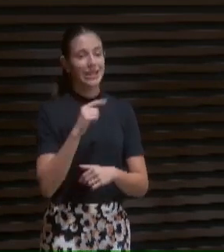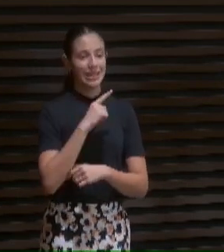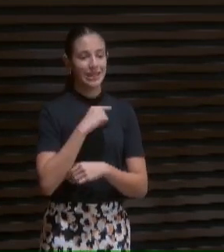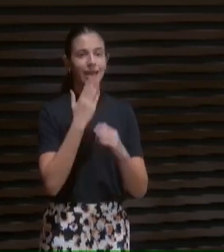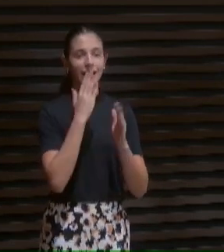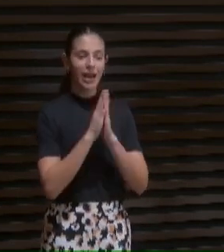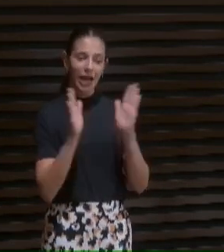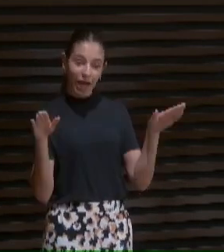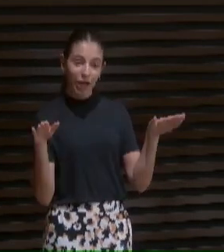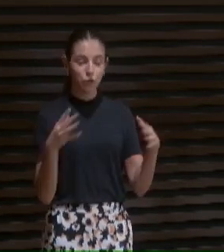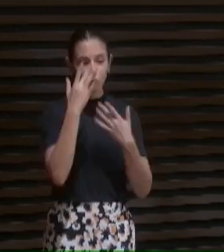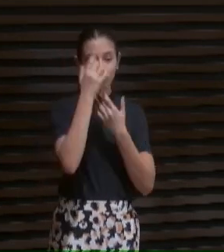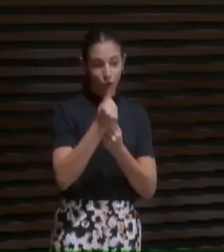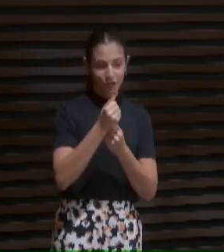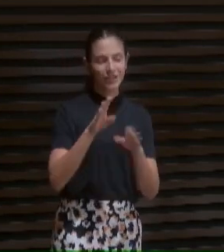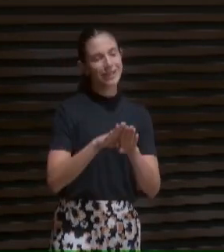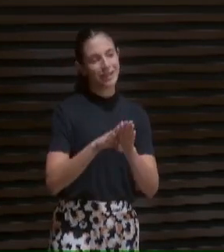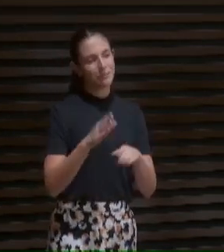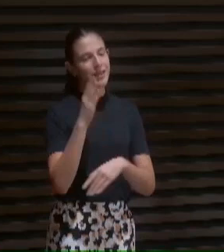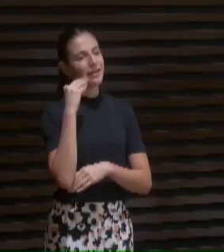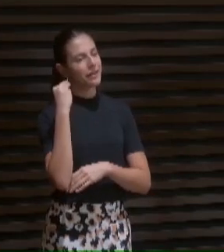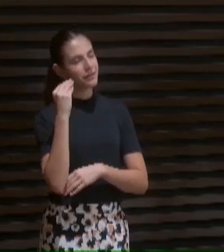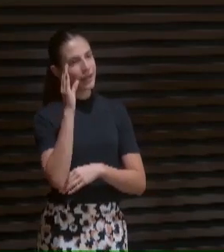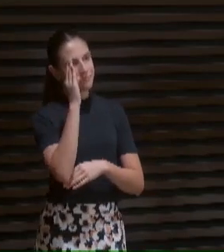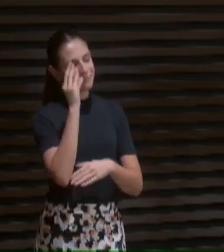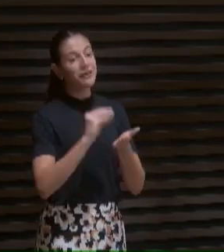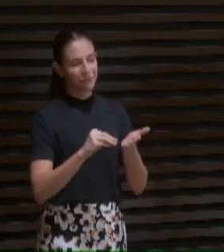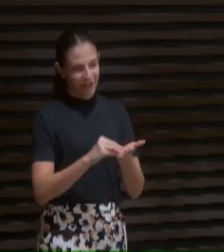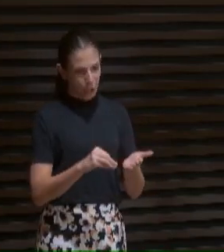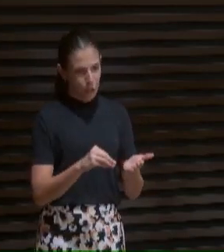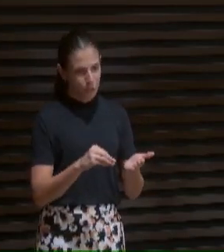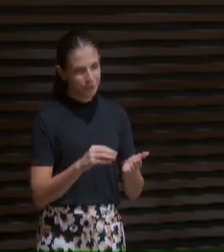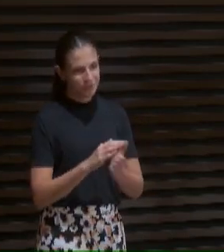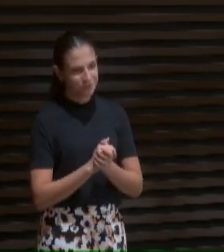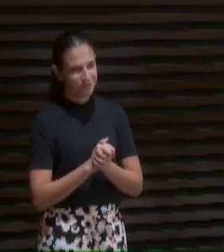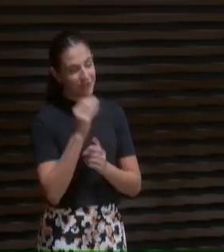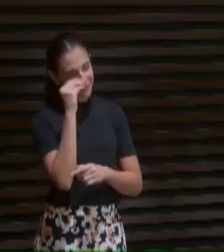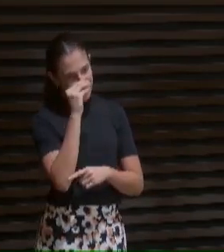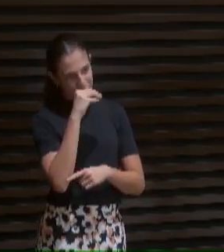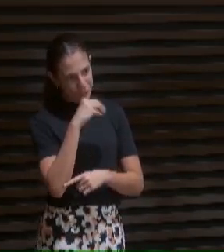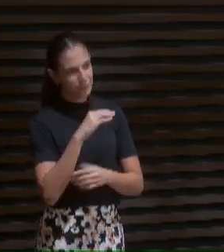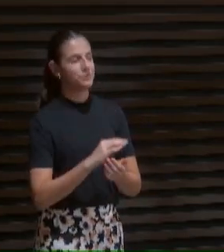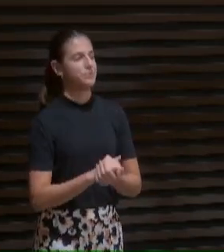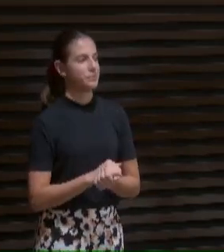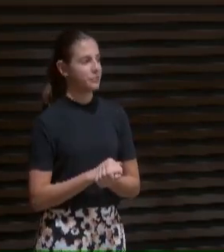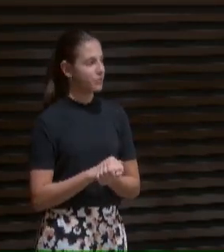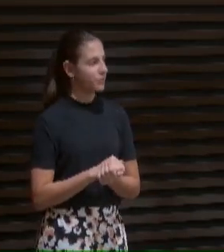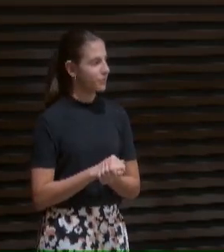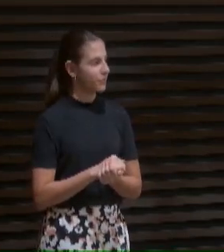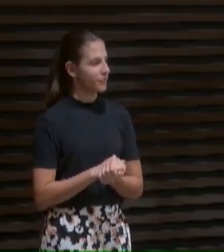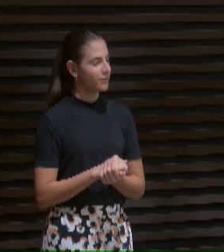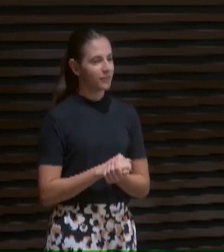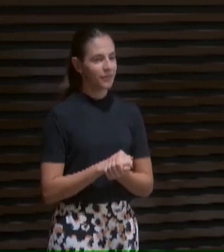anjo fraco. Eu nunca tinha prestado atenção que tem uns anjos lá que são como o Hélio, o Elião aqui